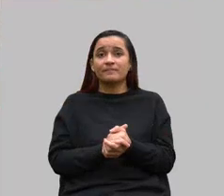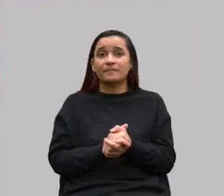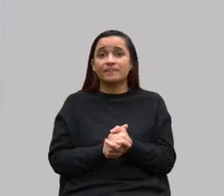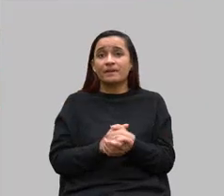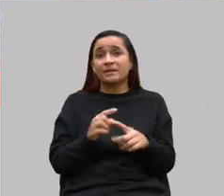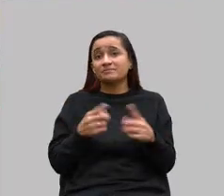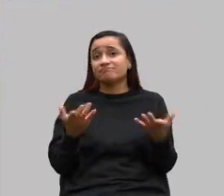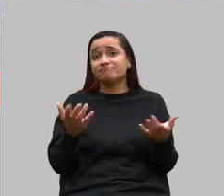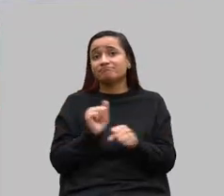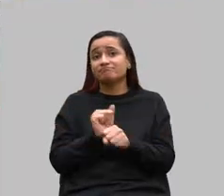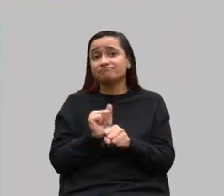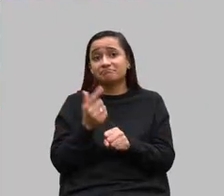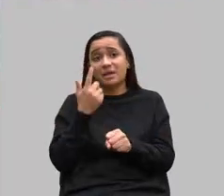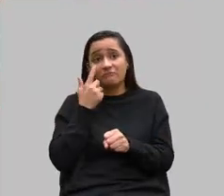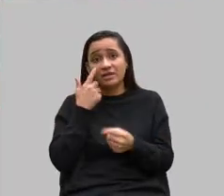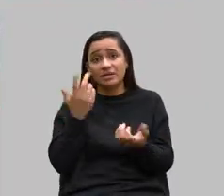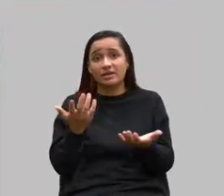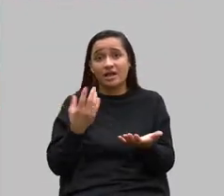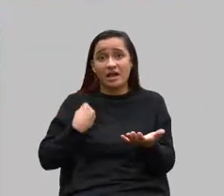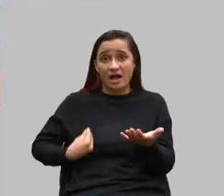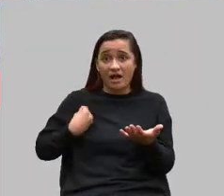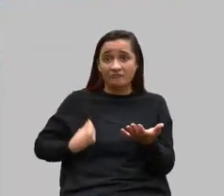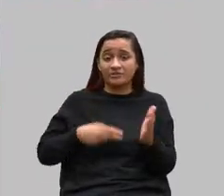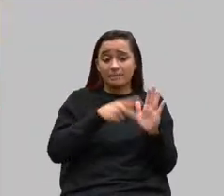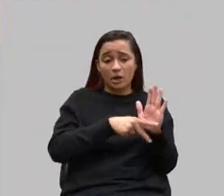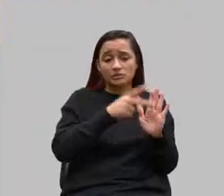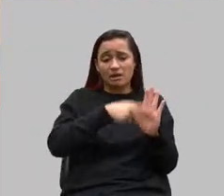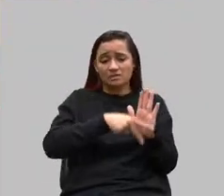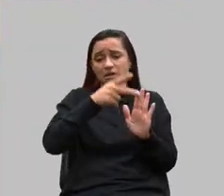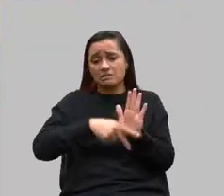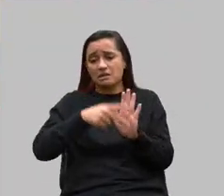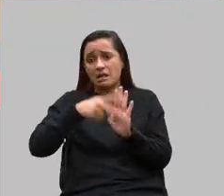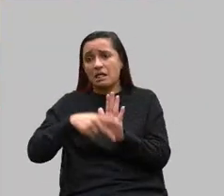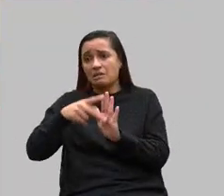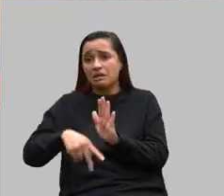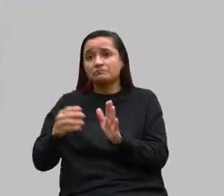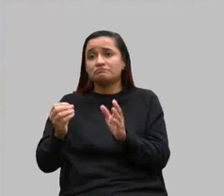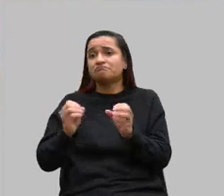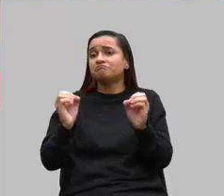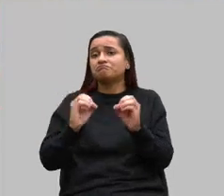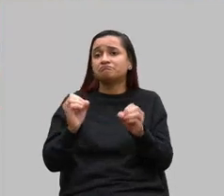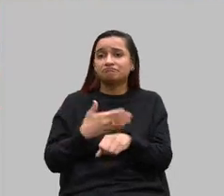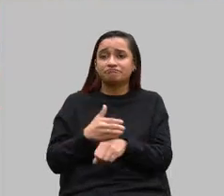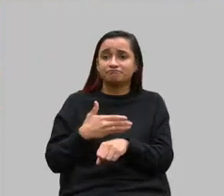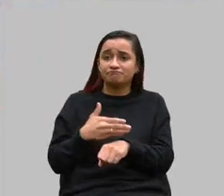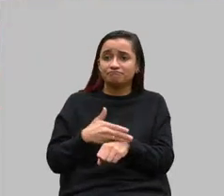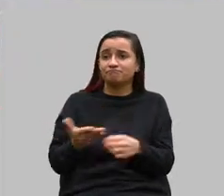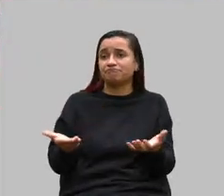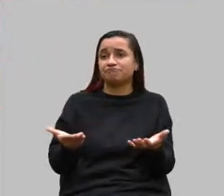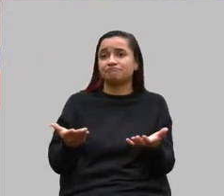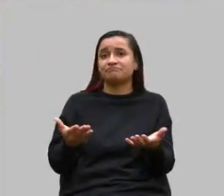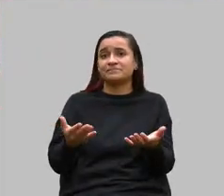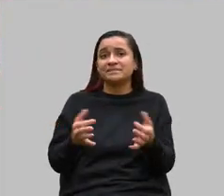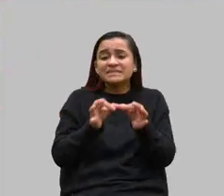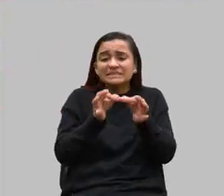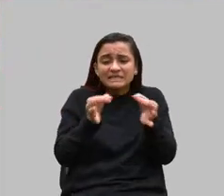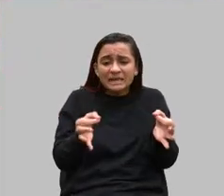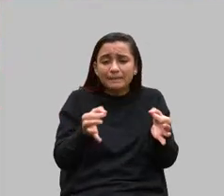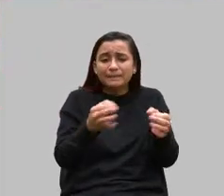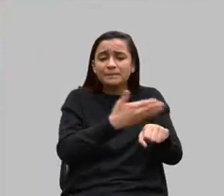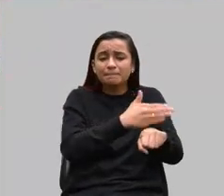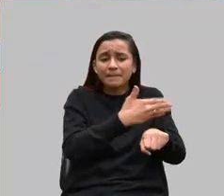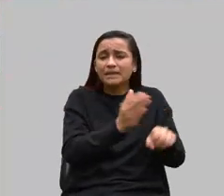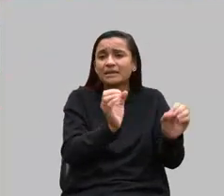vamos a vida inteira fazendo projeto sem ter nenhum por menorzinho que seja